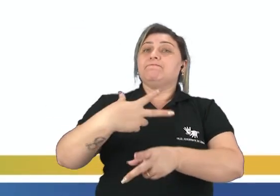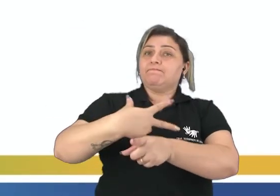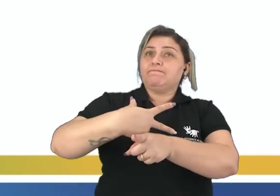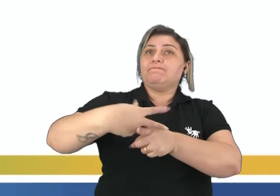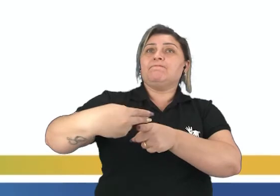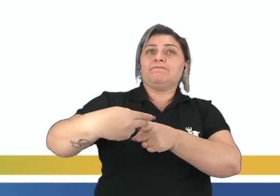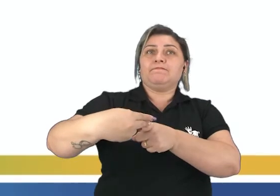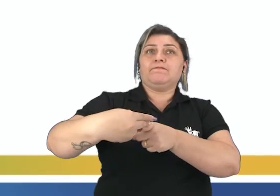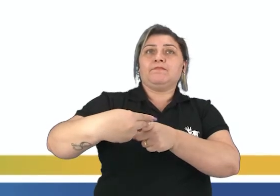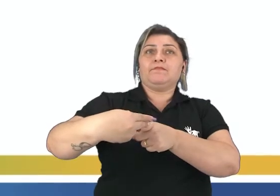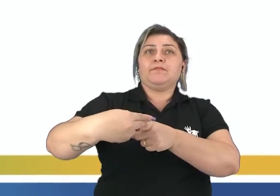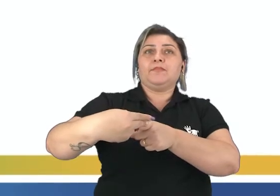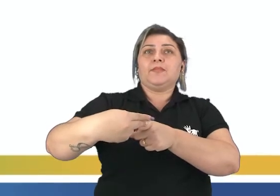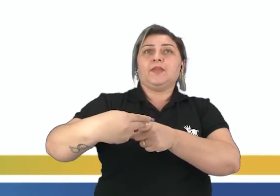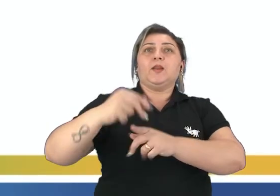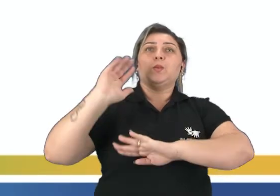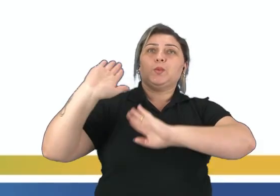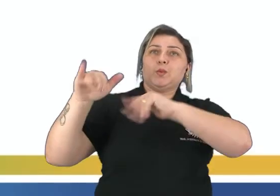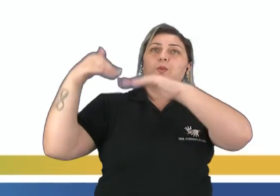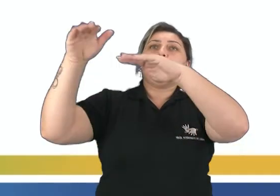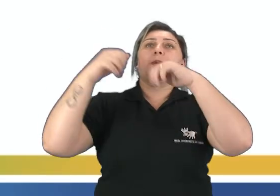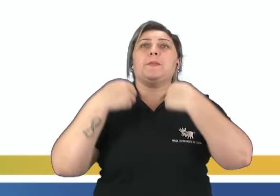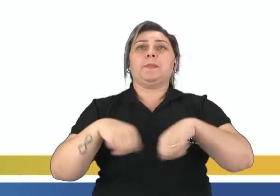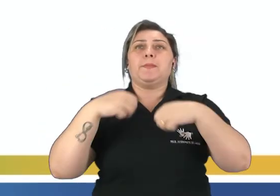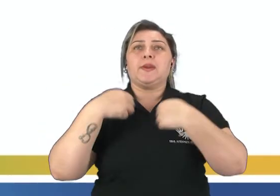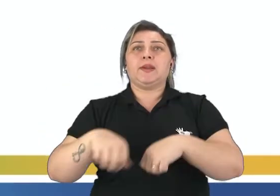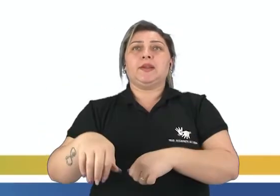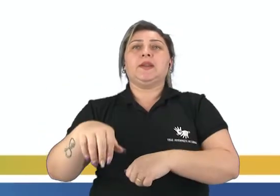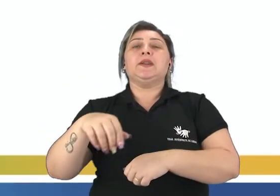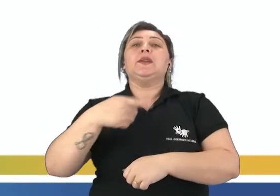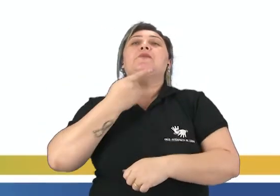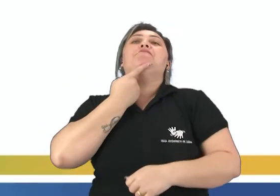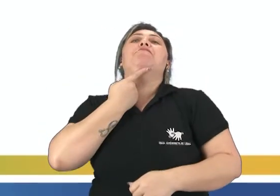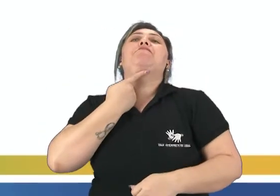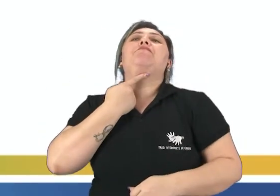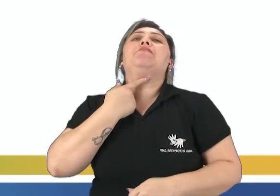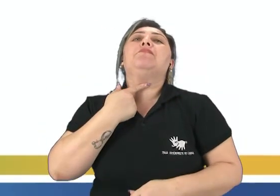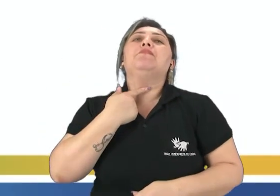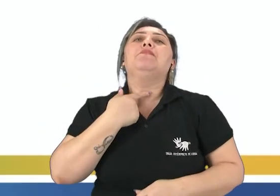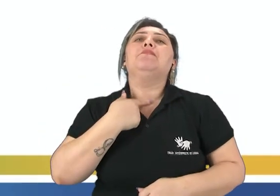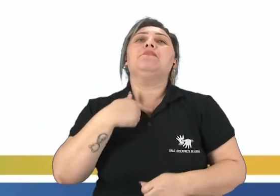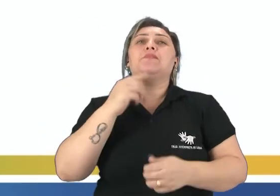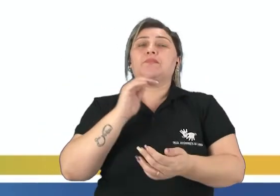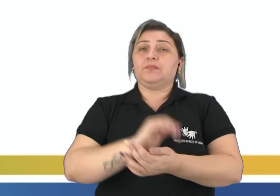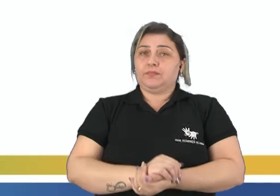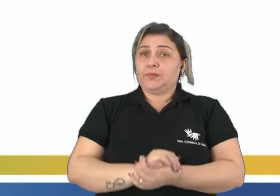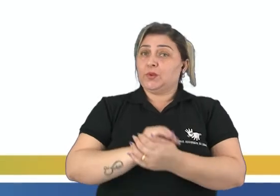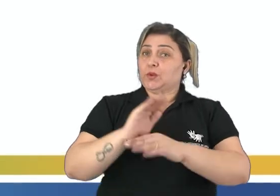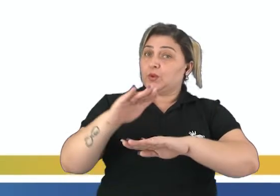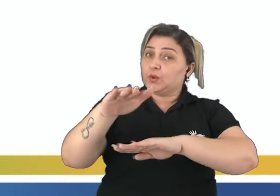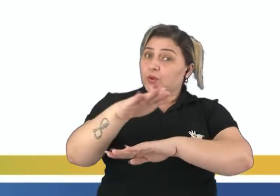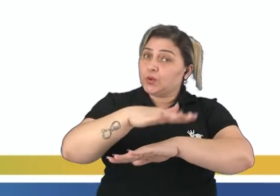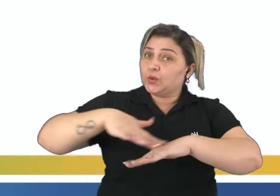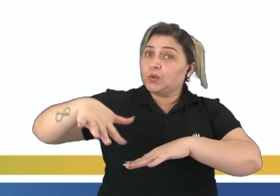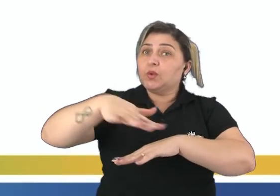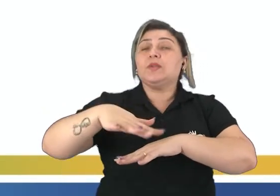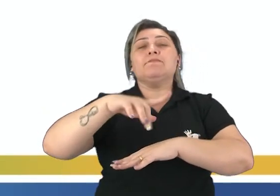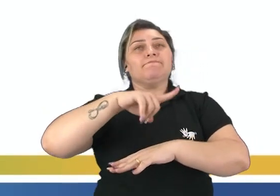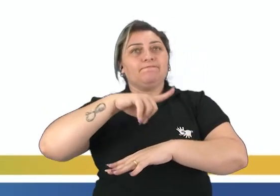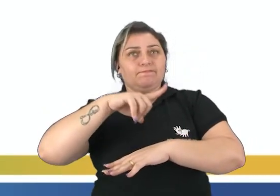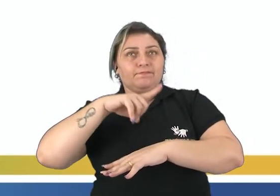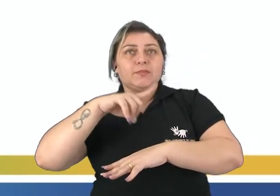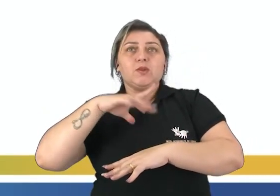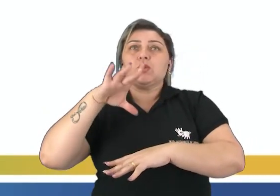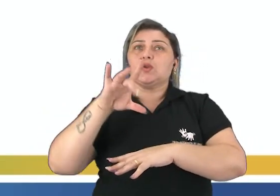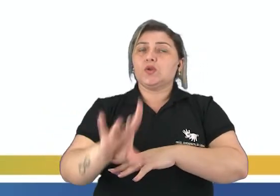suas conquistas. Para promover o desenvolvimento, é preciso que o interesse de todas as partes exista,